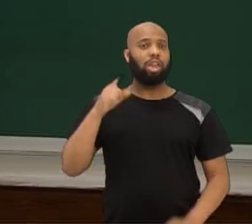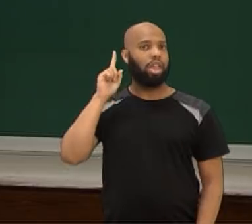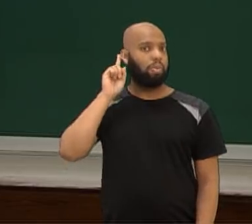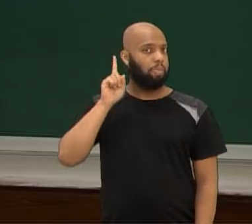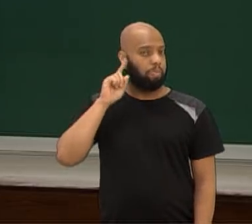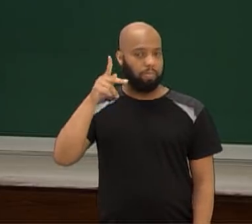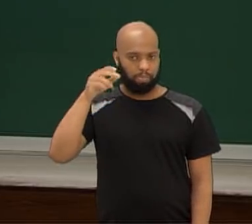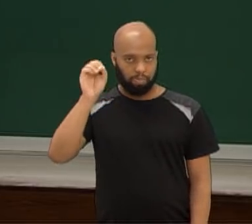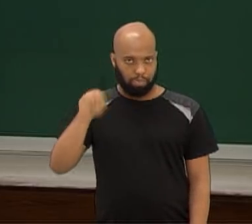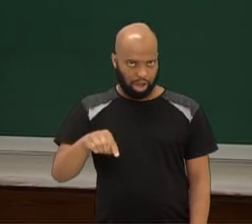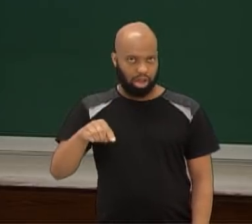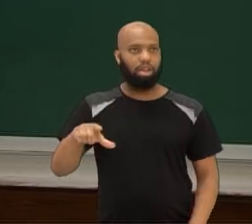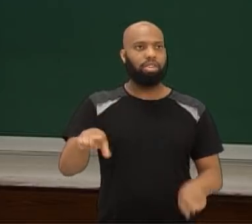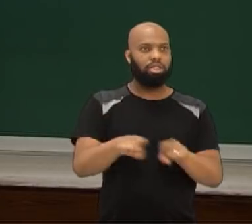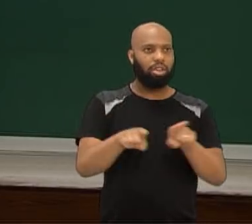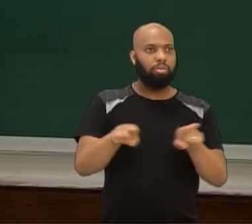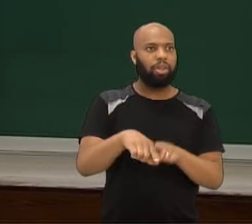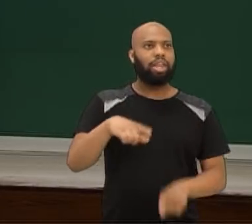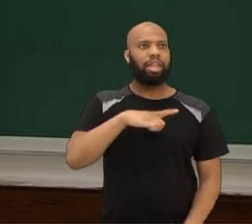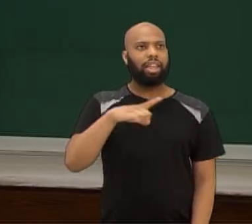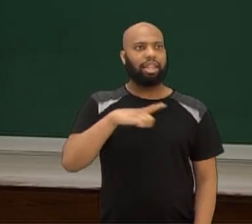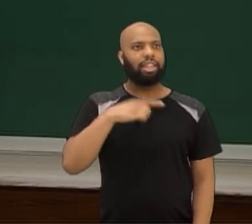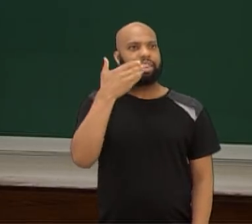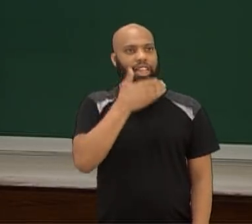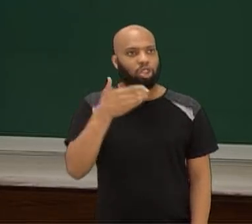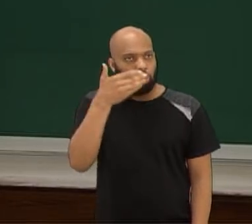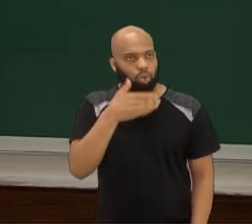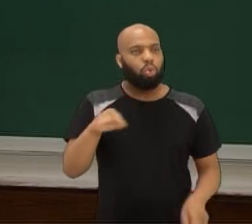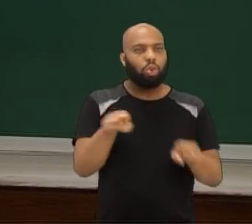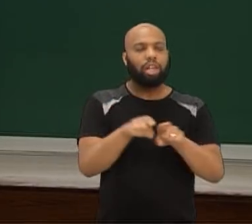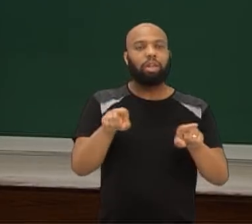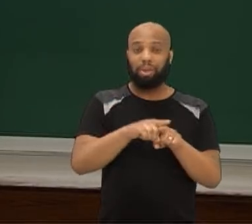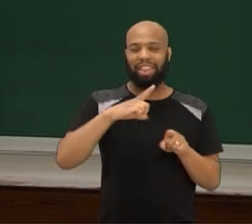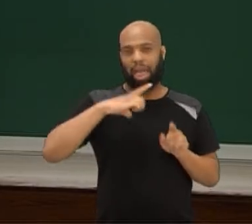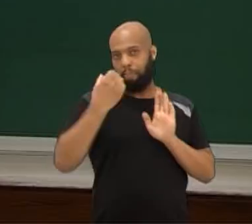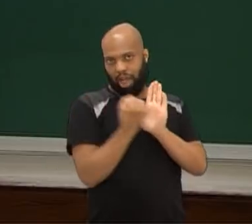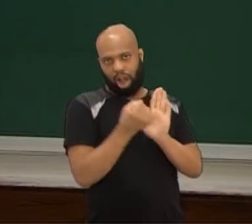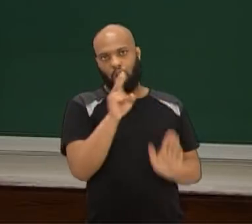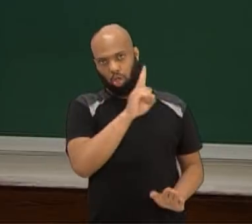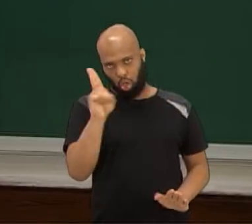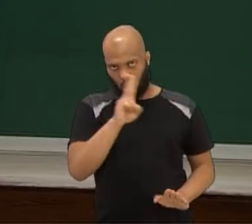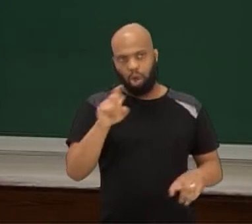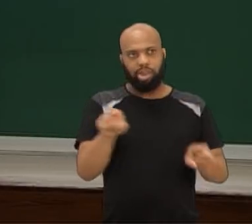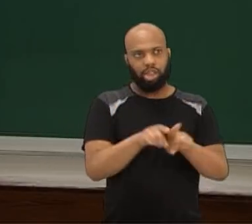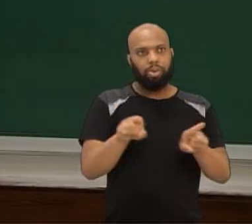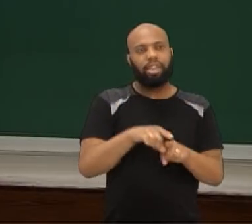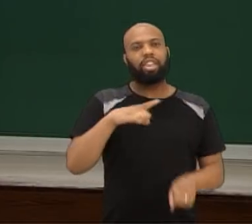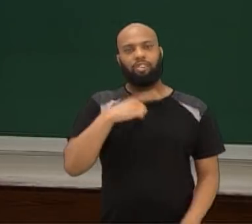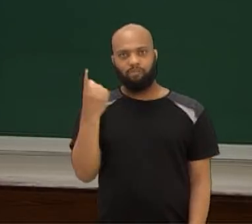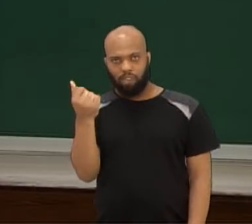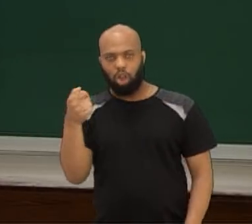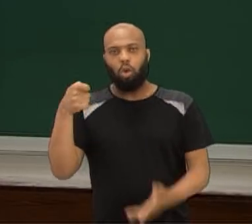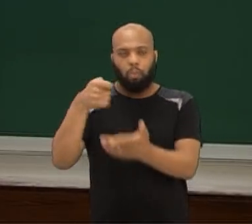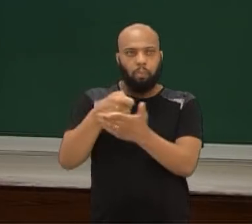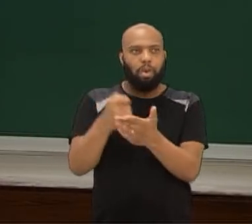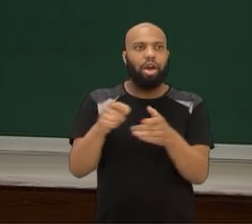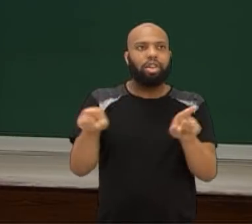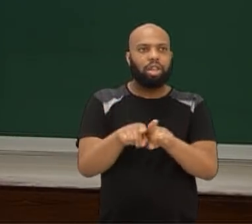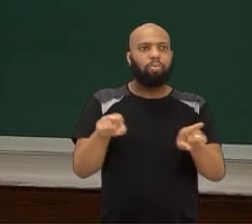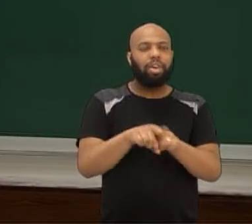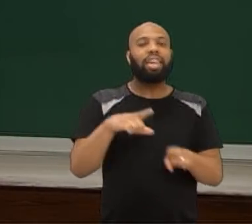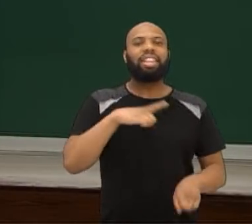trigo, Rosiflor, a marca. O açúcar, tenho também a marca. Tenho ali os preços, tenho aqui o quê?